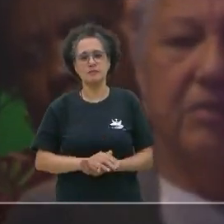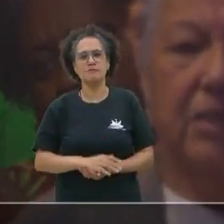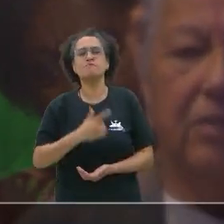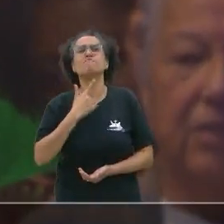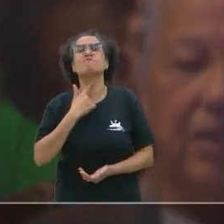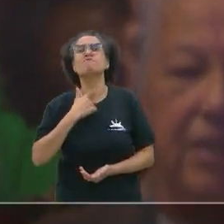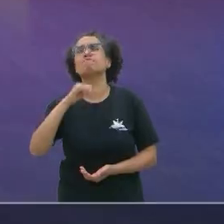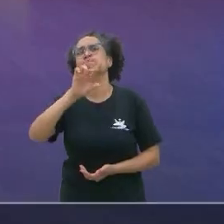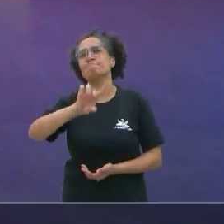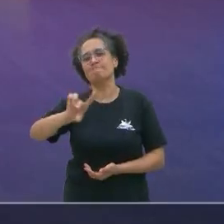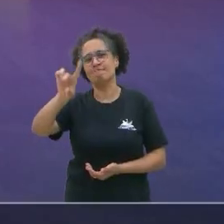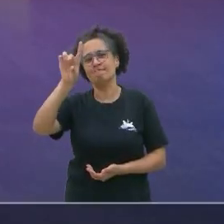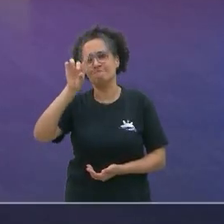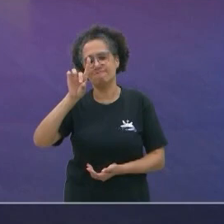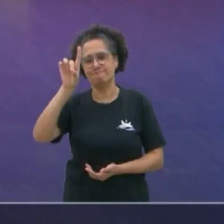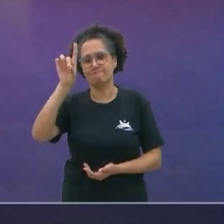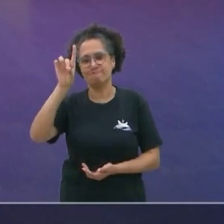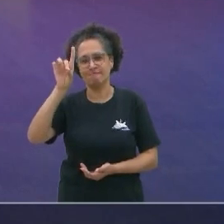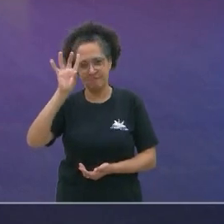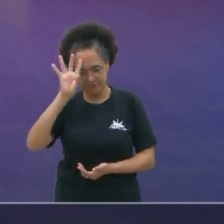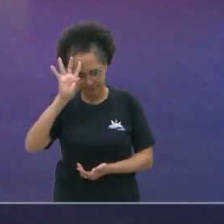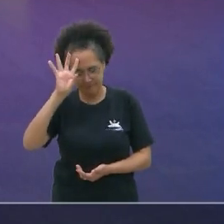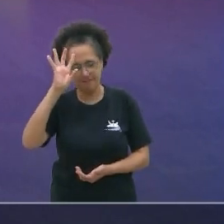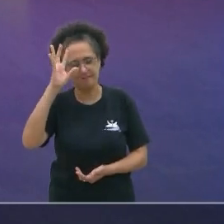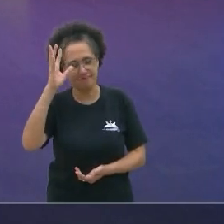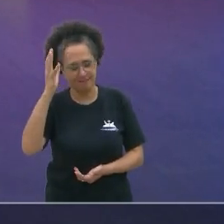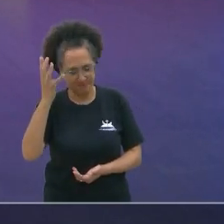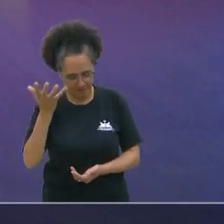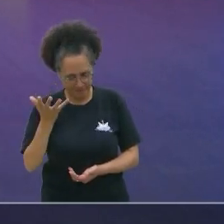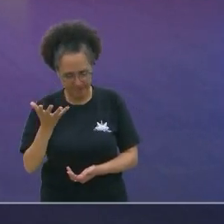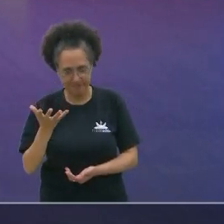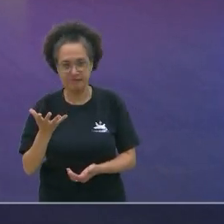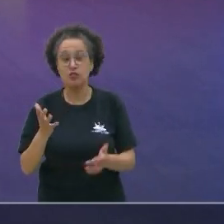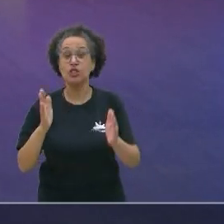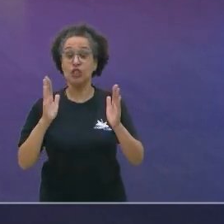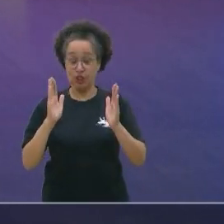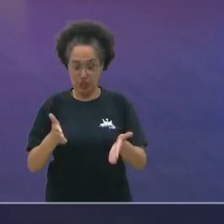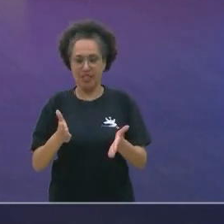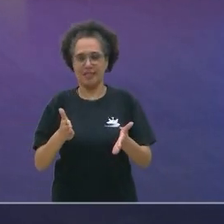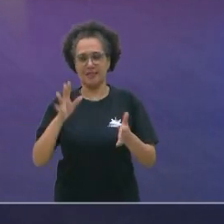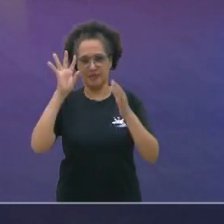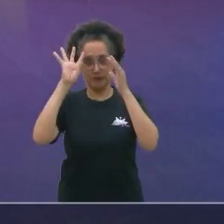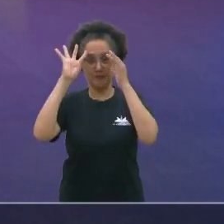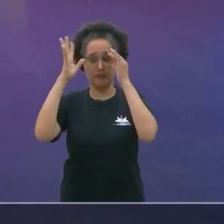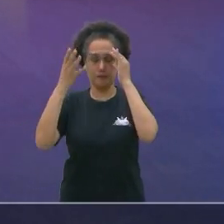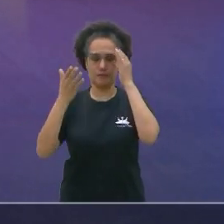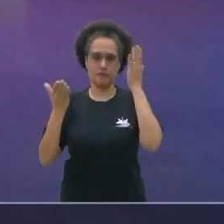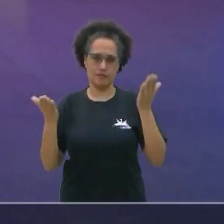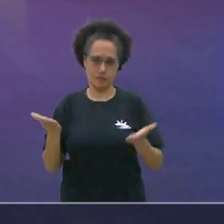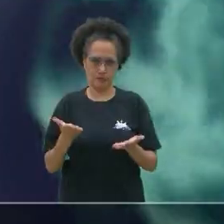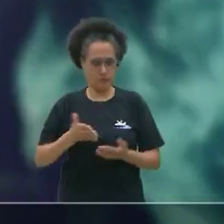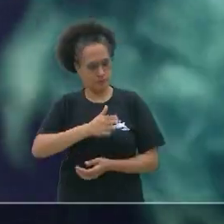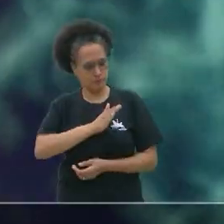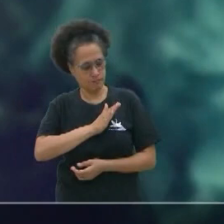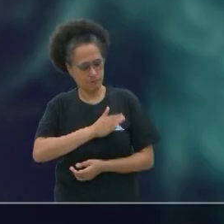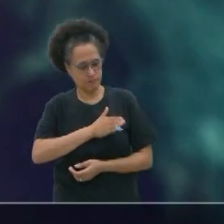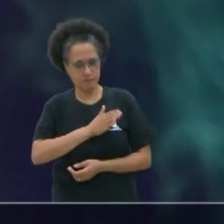De Deus vai acontecer. Aliás, está acontecendo agora no